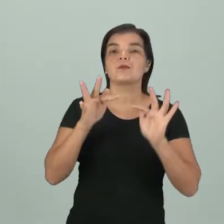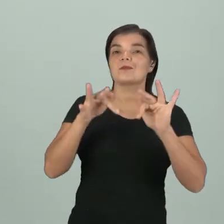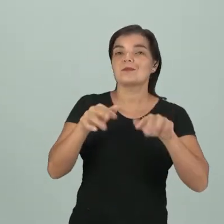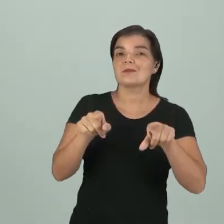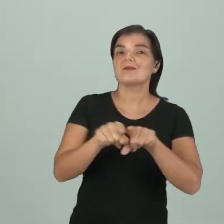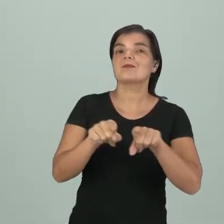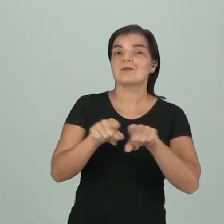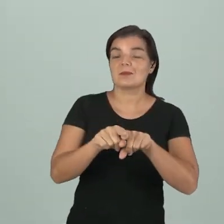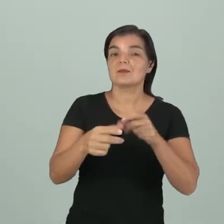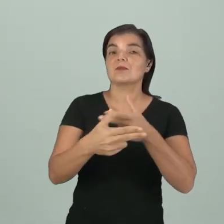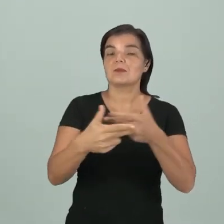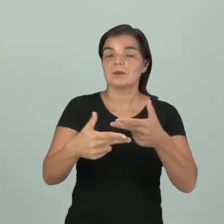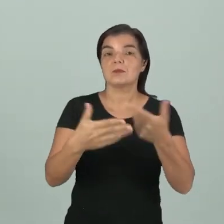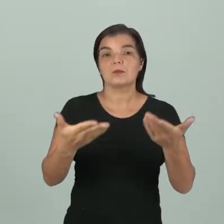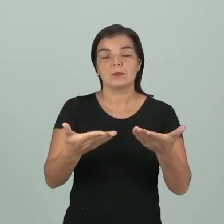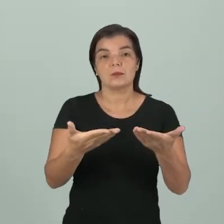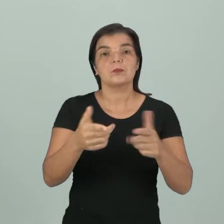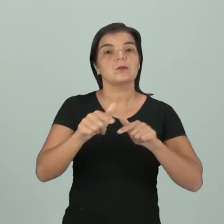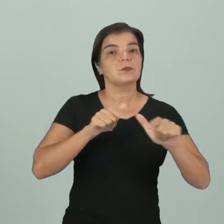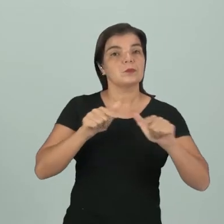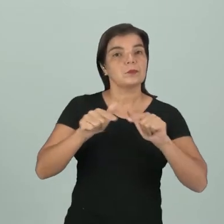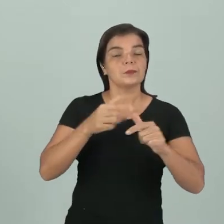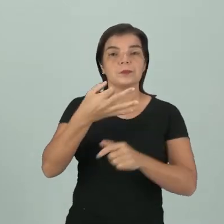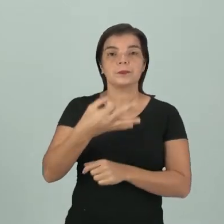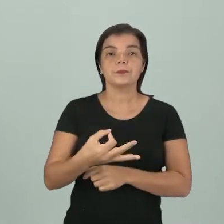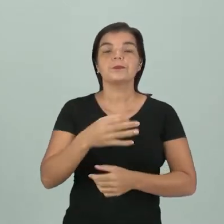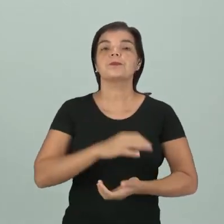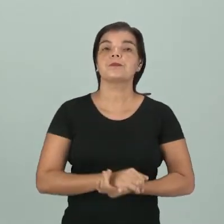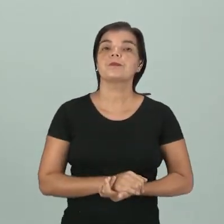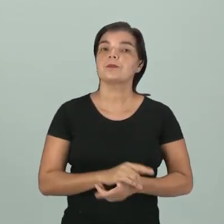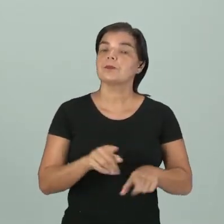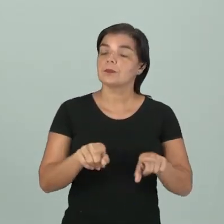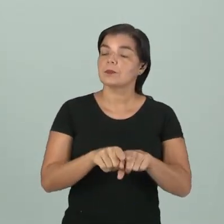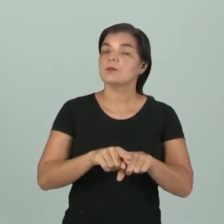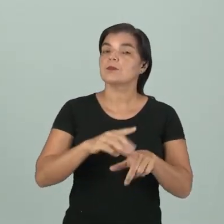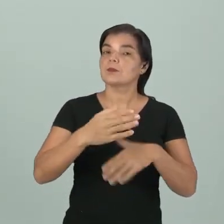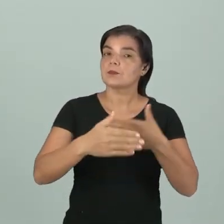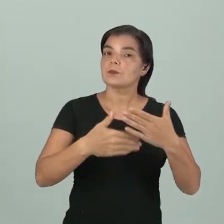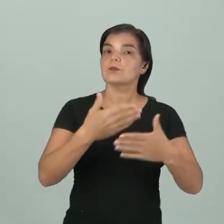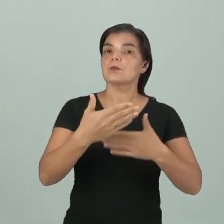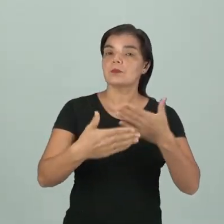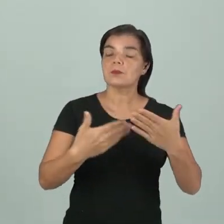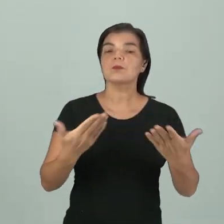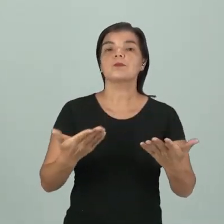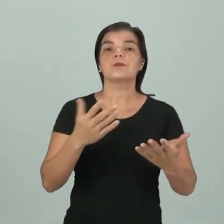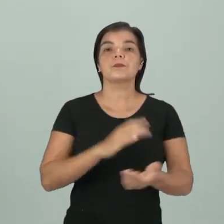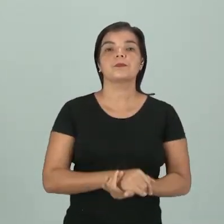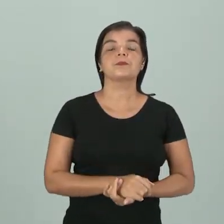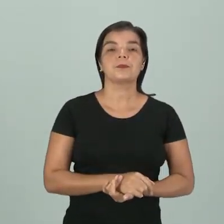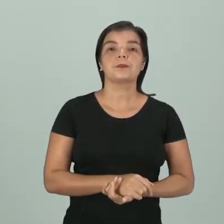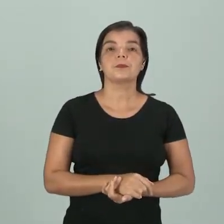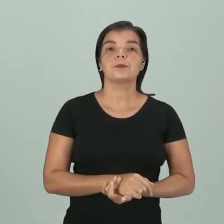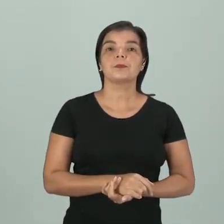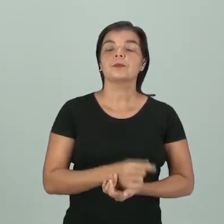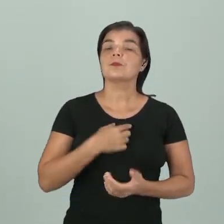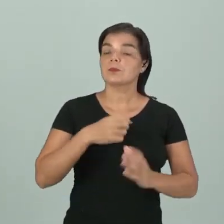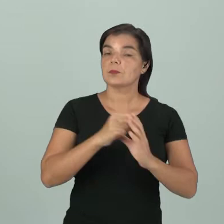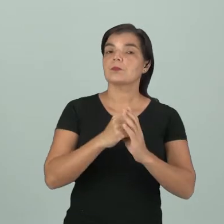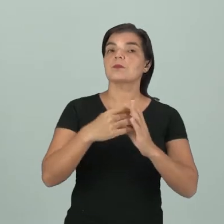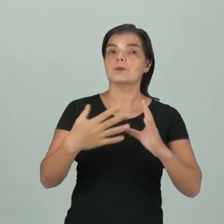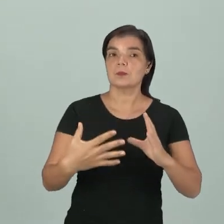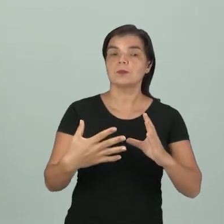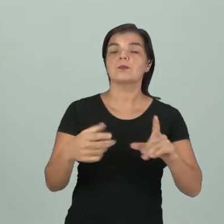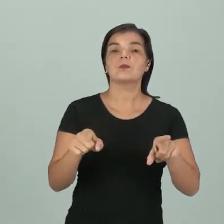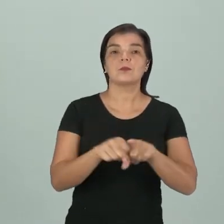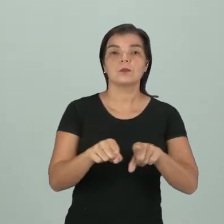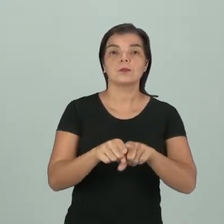final daquele produto do qual ele estava trabalhando, certo? Então, isso passou a ser uma grande